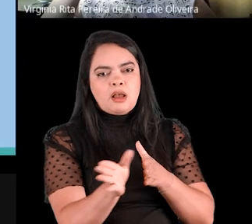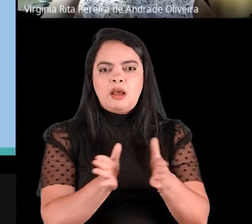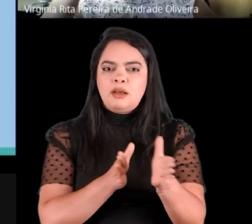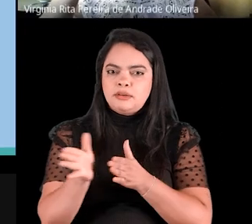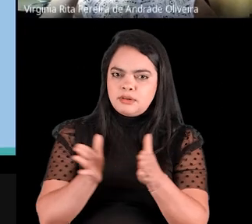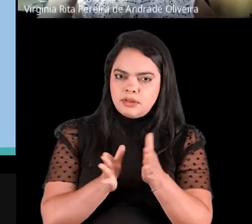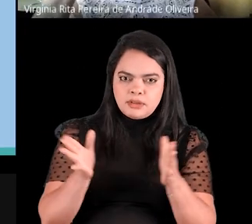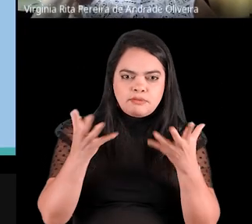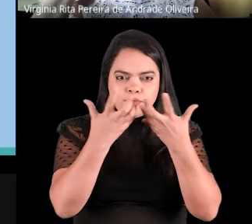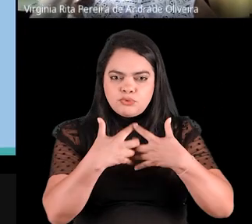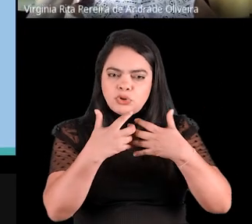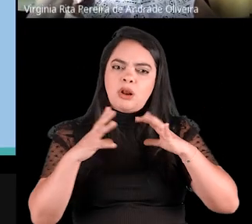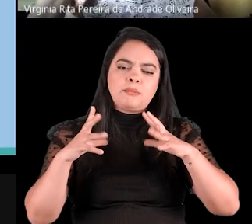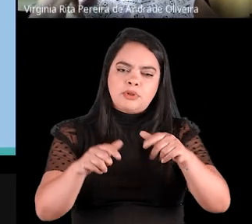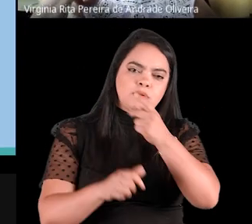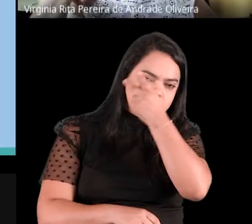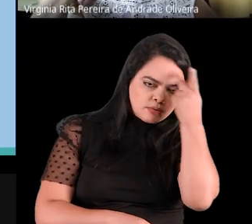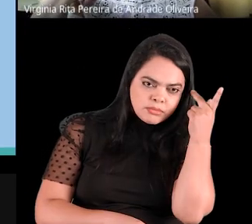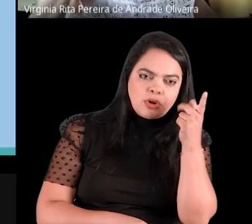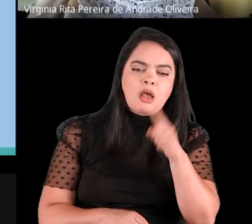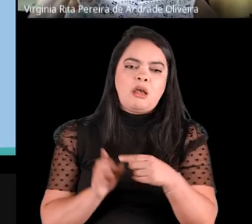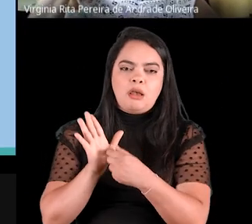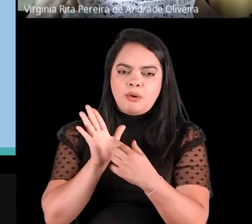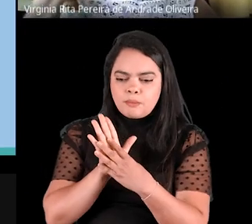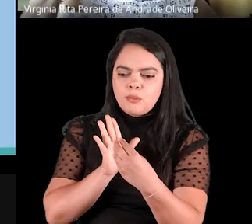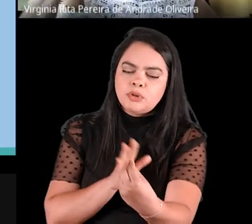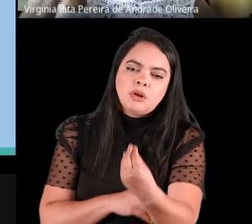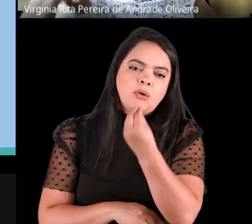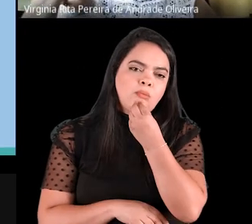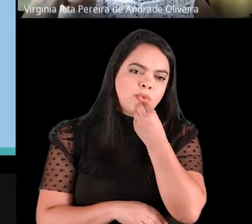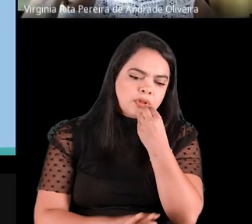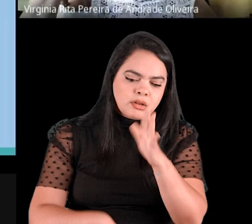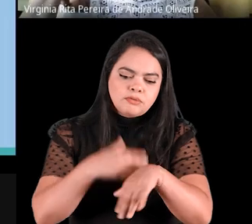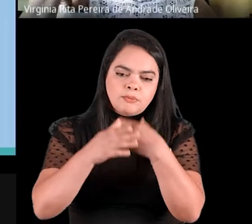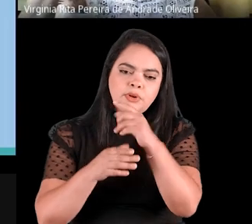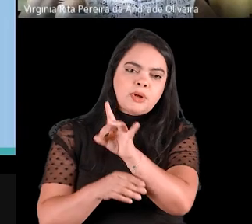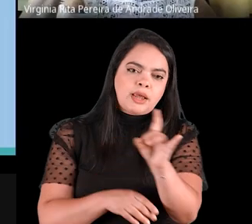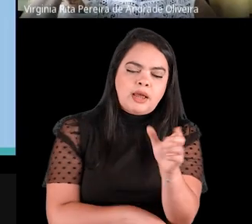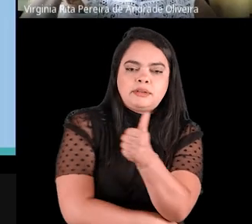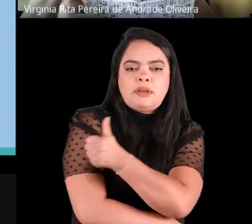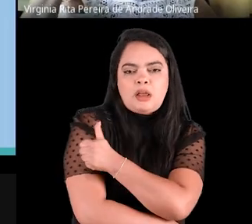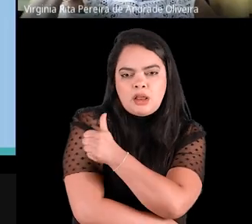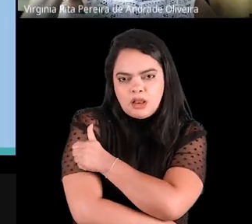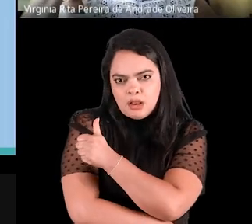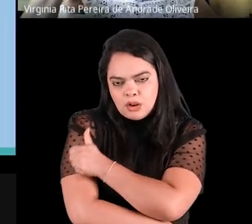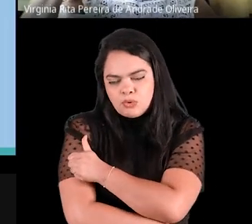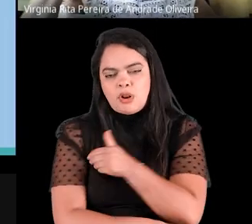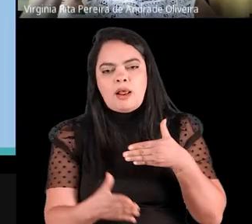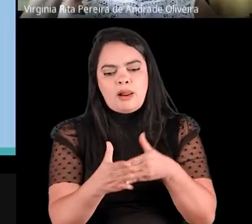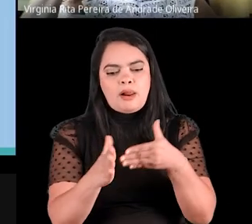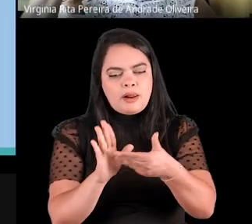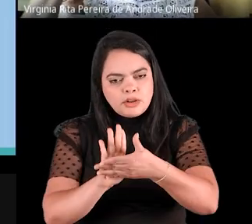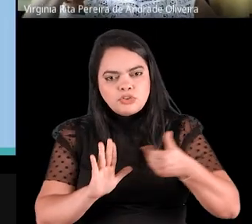Trata-se de um modelo prático que visa ampliar as oportunidades de desenvolvimento de cada estudante. Tem como objetivo a remoção de barreiras